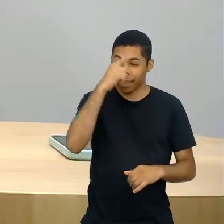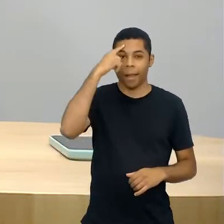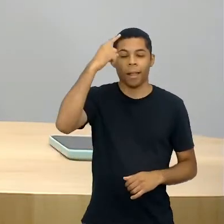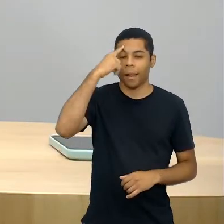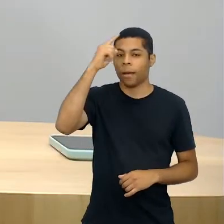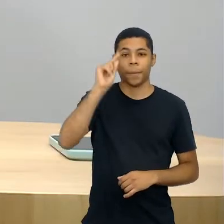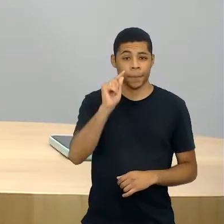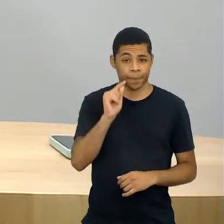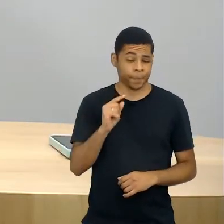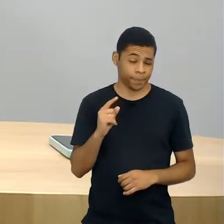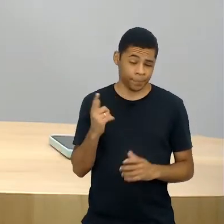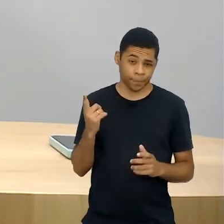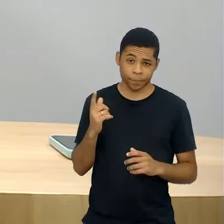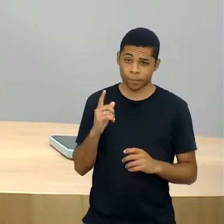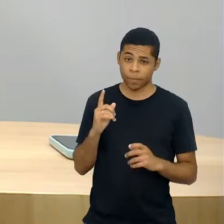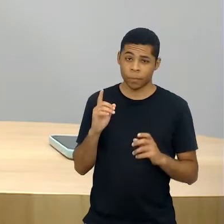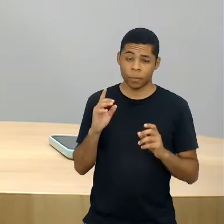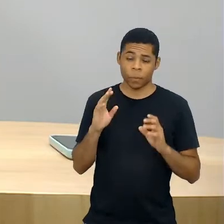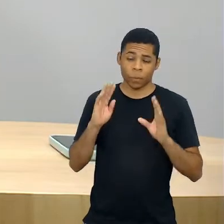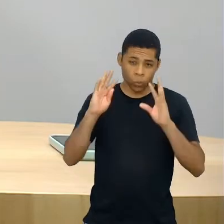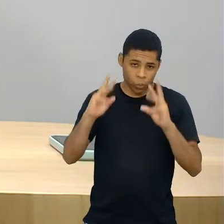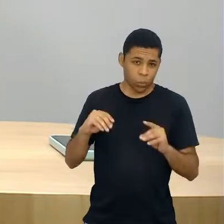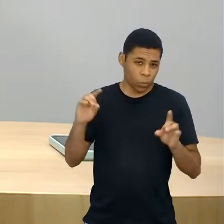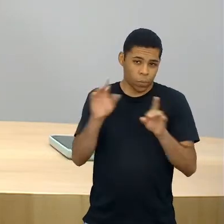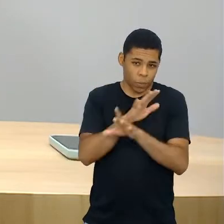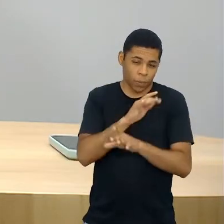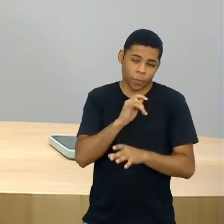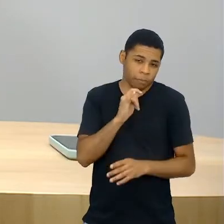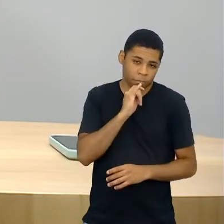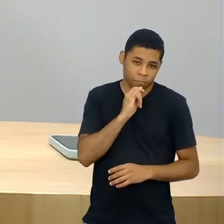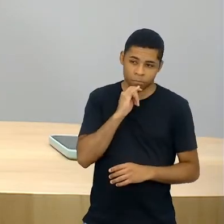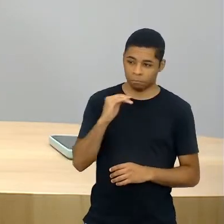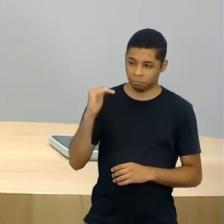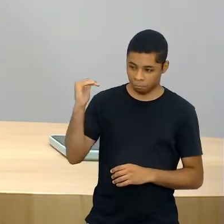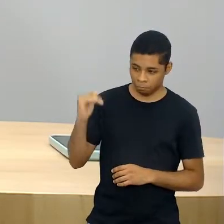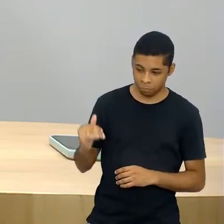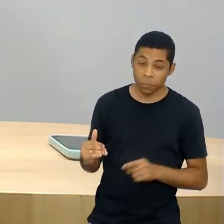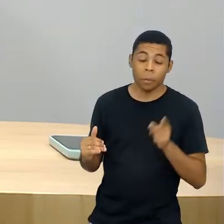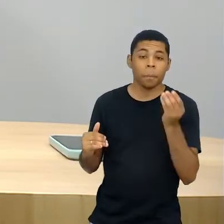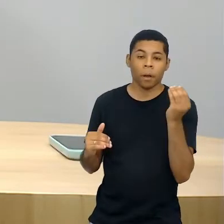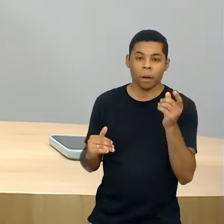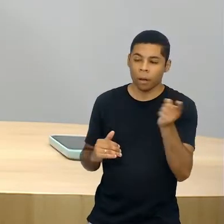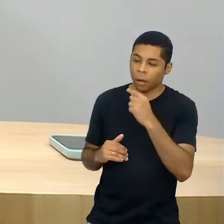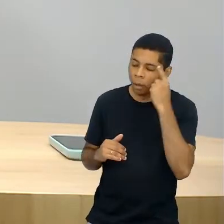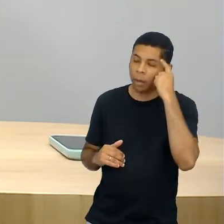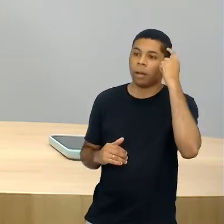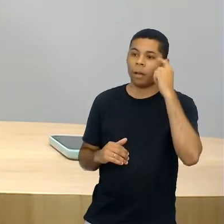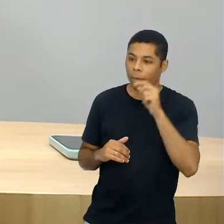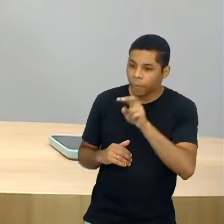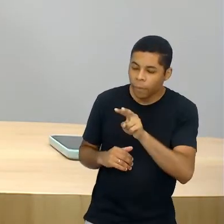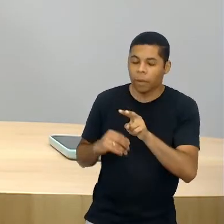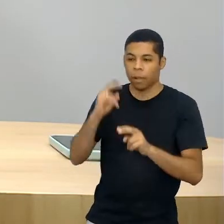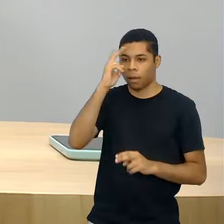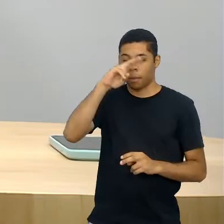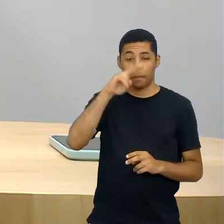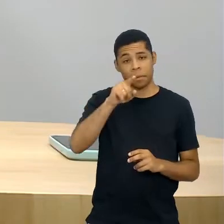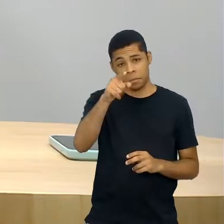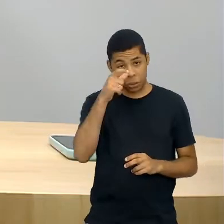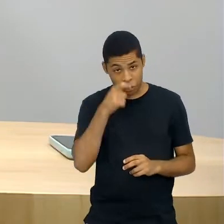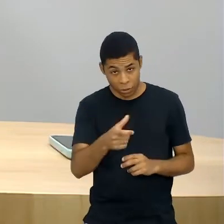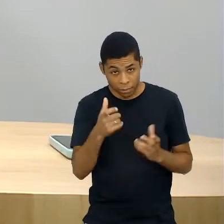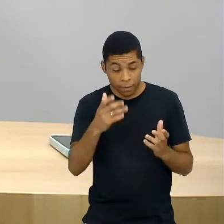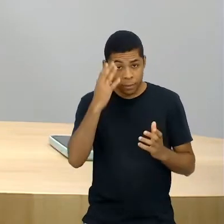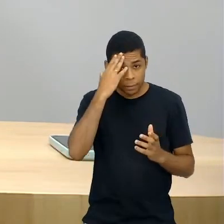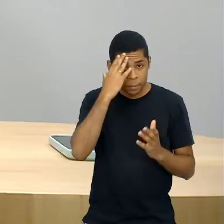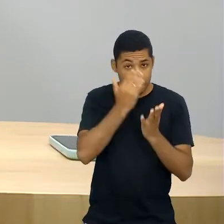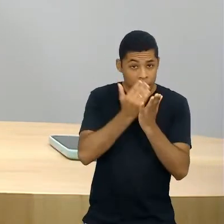aí à disposição no mapa a descrição dessas habilidades, tá certo? Para vocês. Para quem tiver interesse em